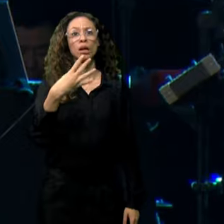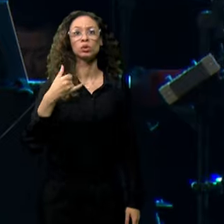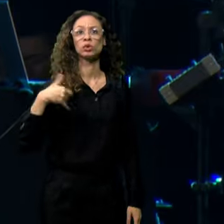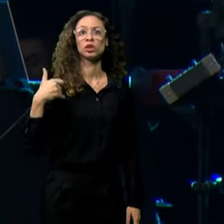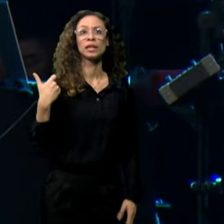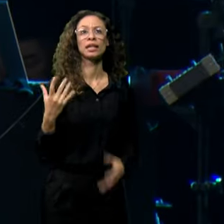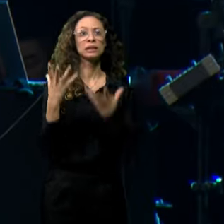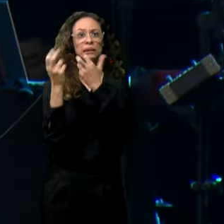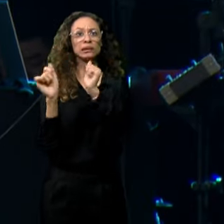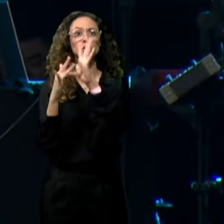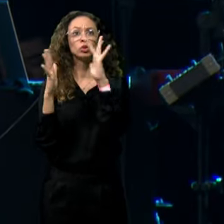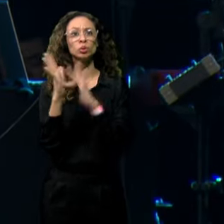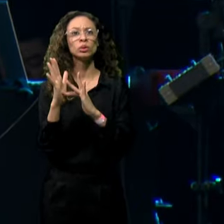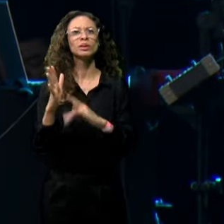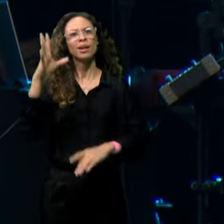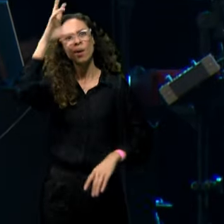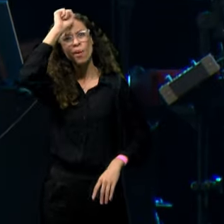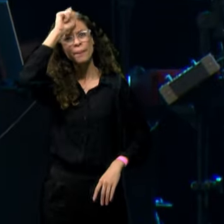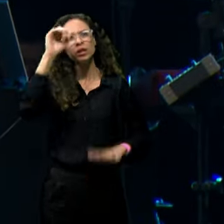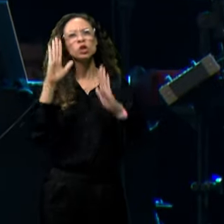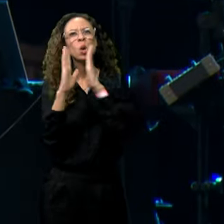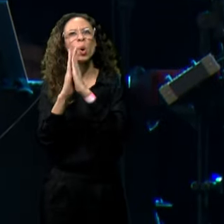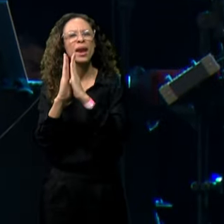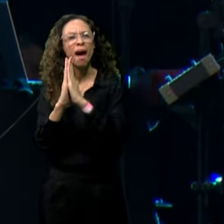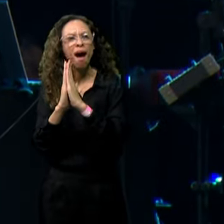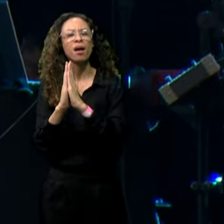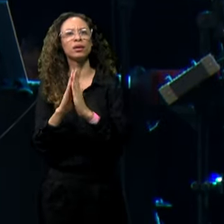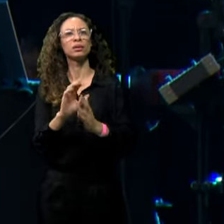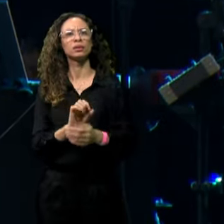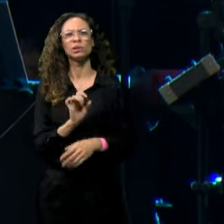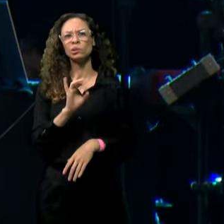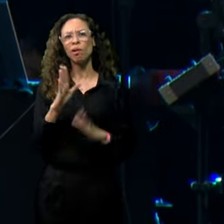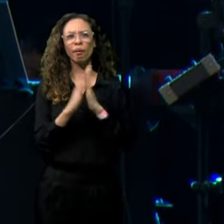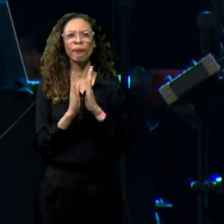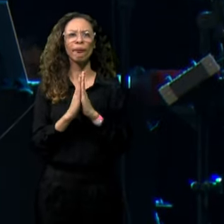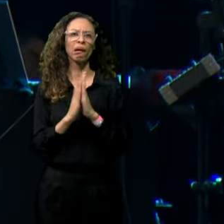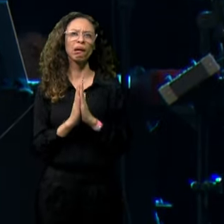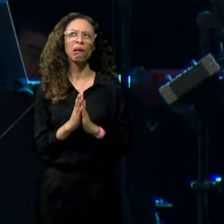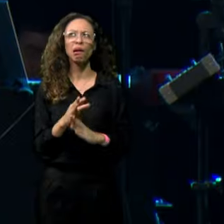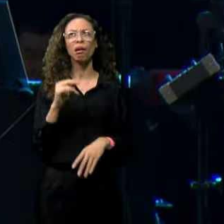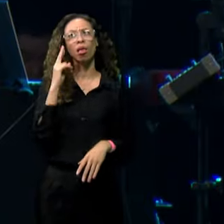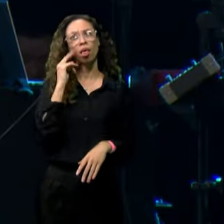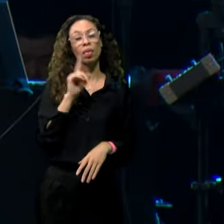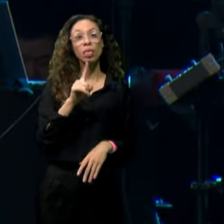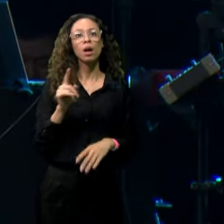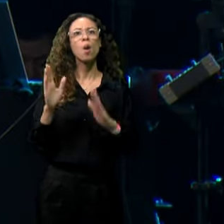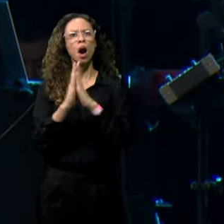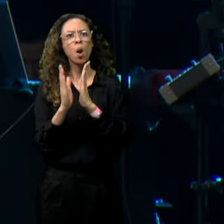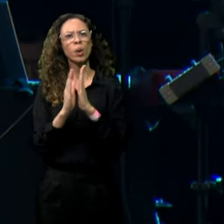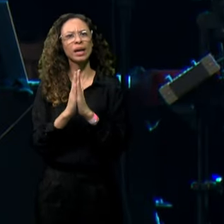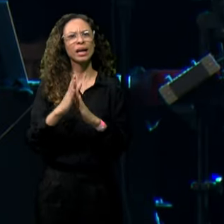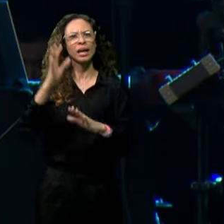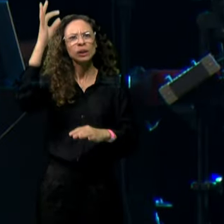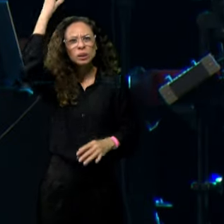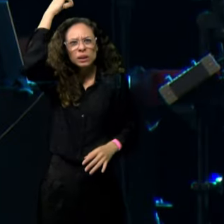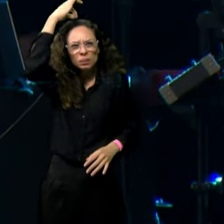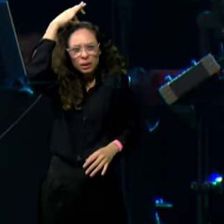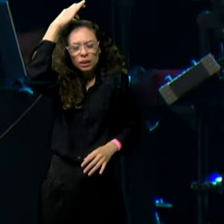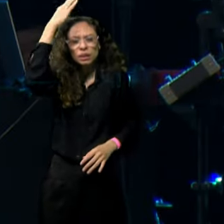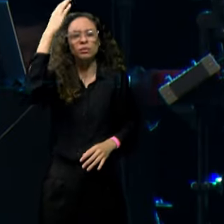aprendi a vida a orar orar orar e não orar só na mecânica orar no espírito jurar no espírito é uma oração